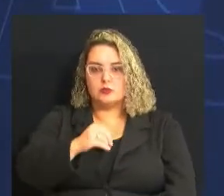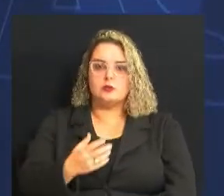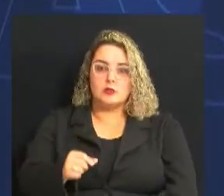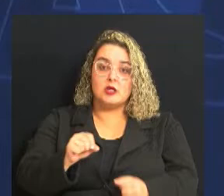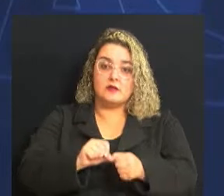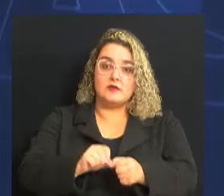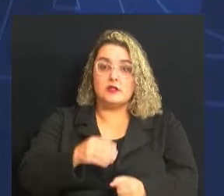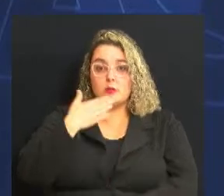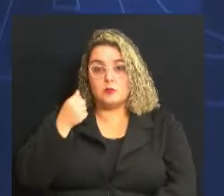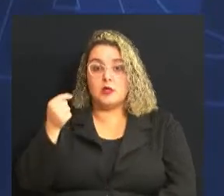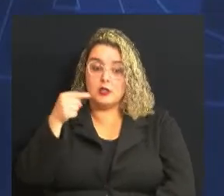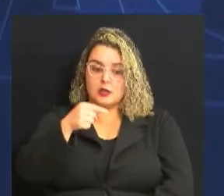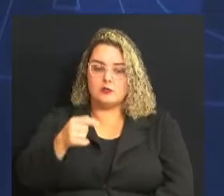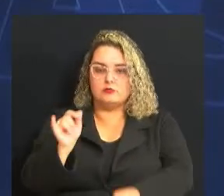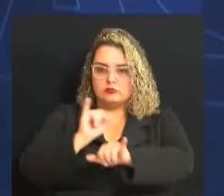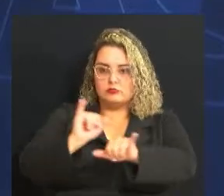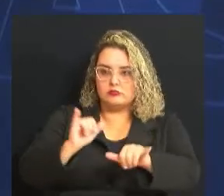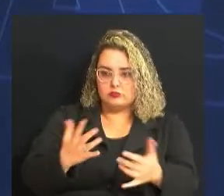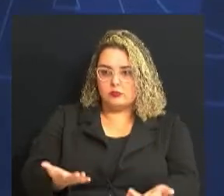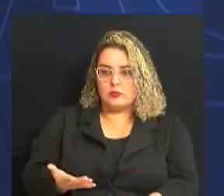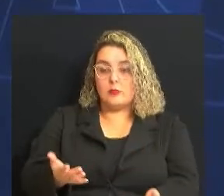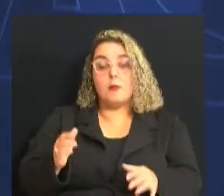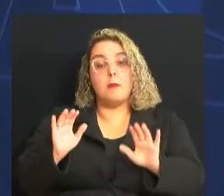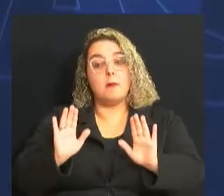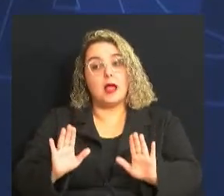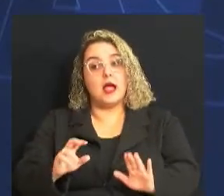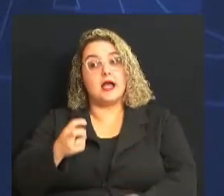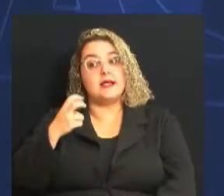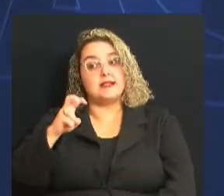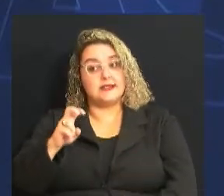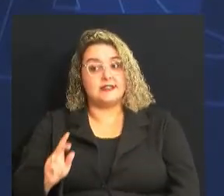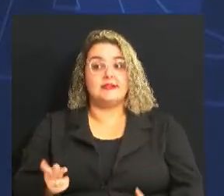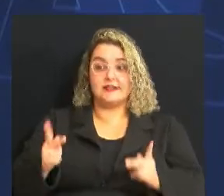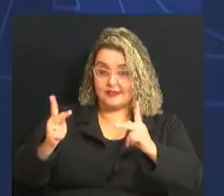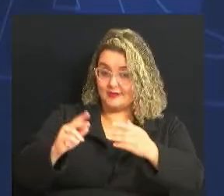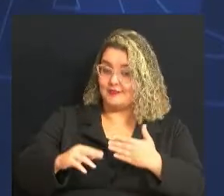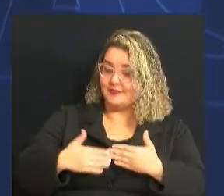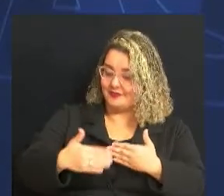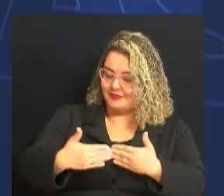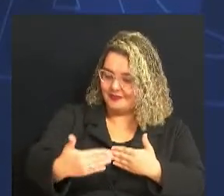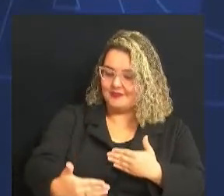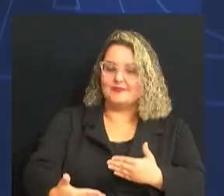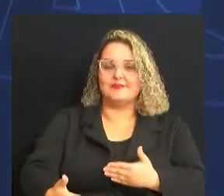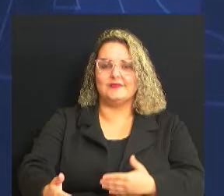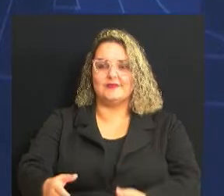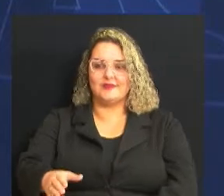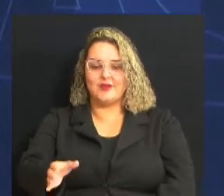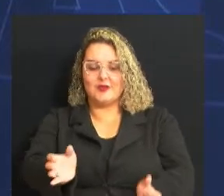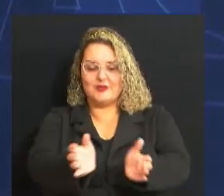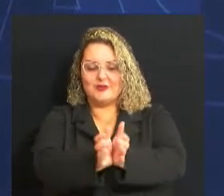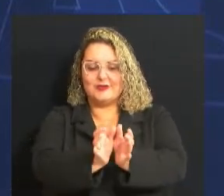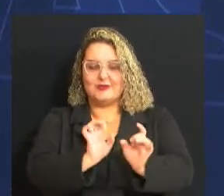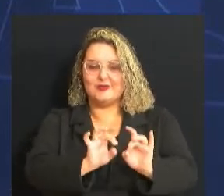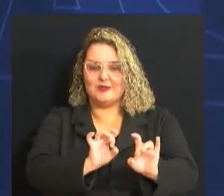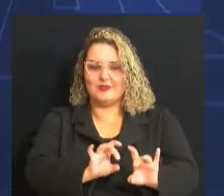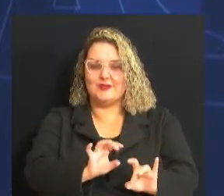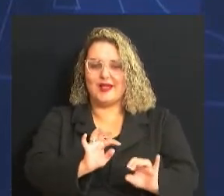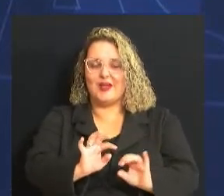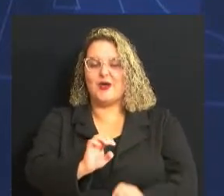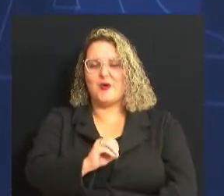melhor campanha, mas essa foi a 5ª vitória consecutiva dos comandados do técnico Horácio de